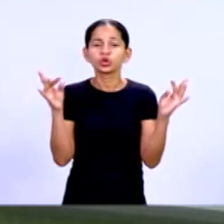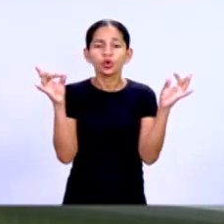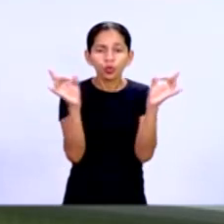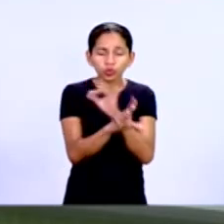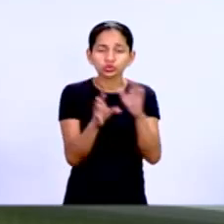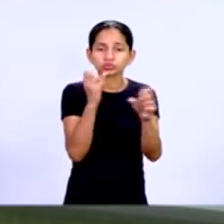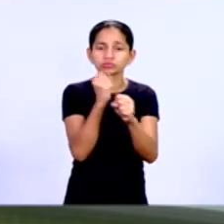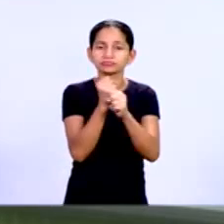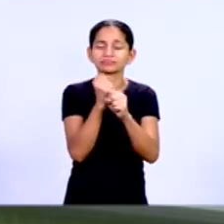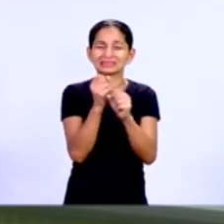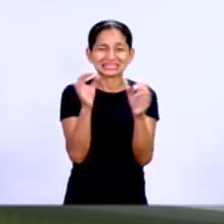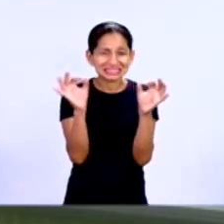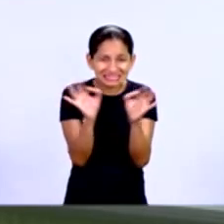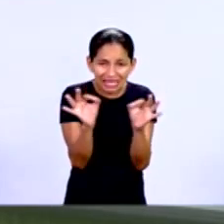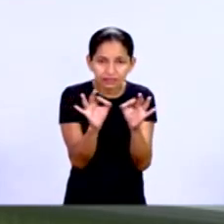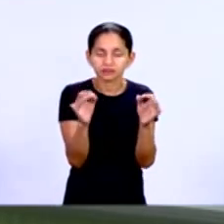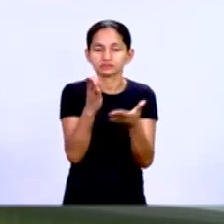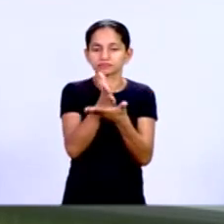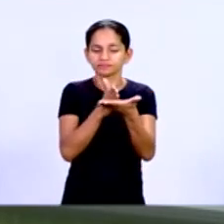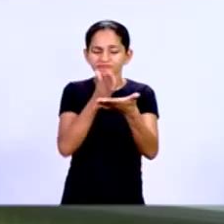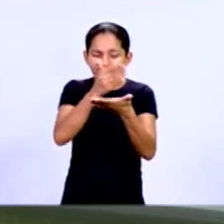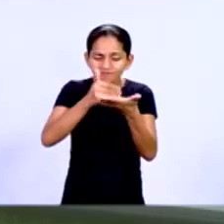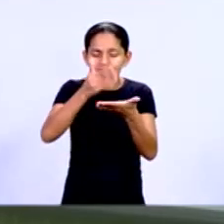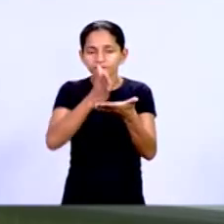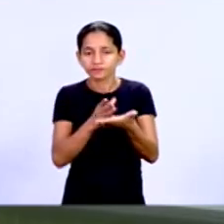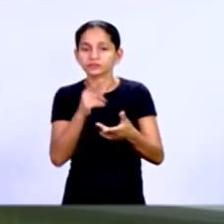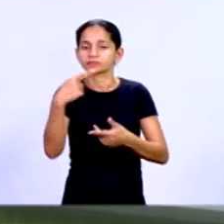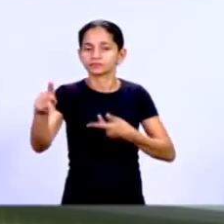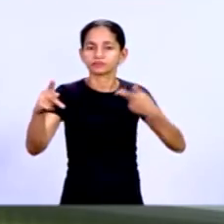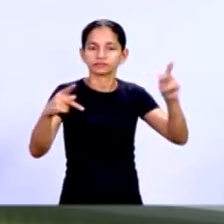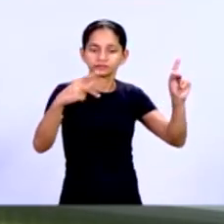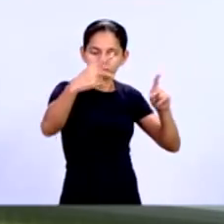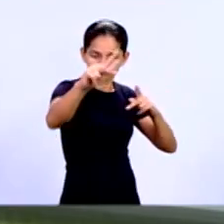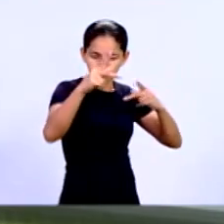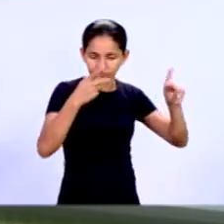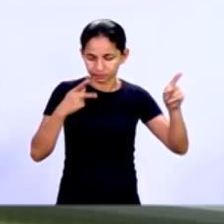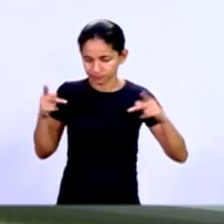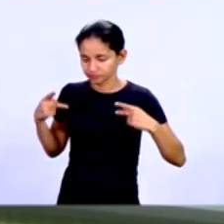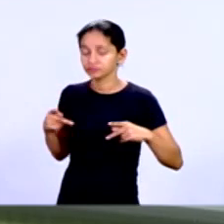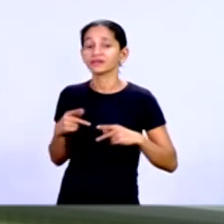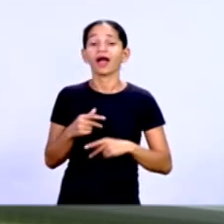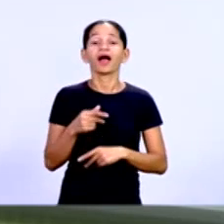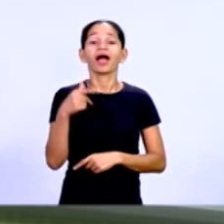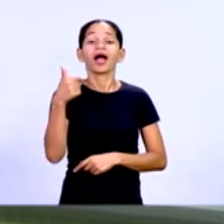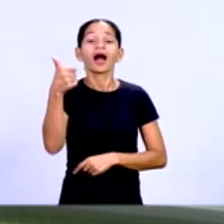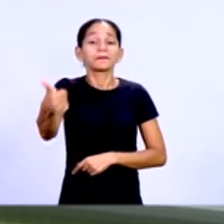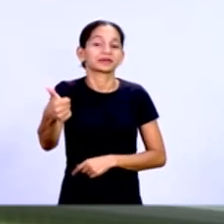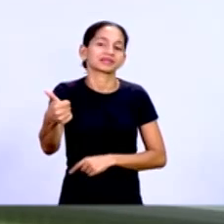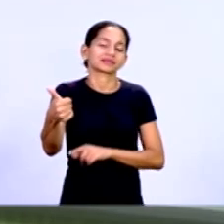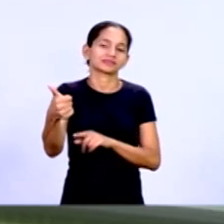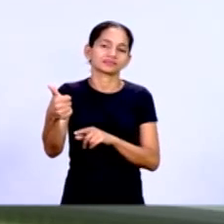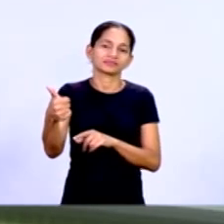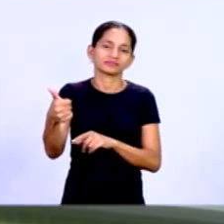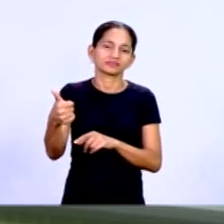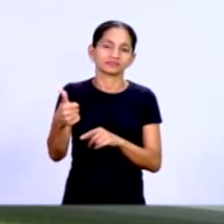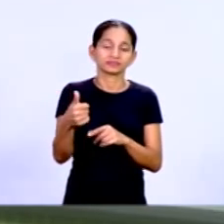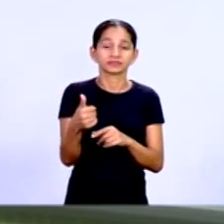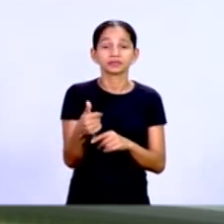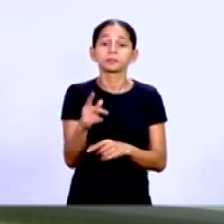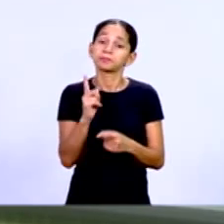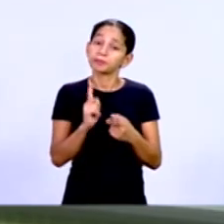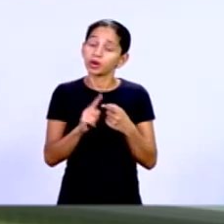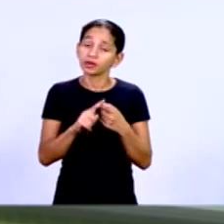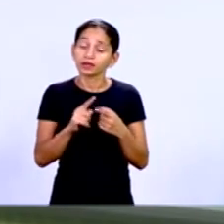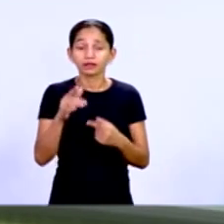tem preferência de recebimento do capital investido diante dos acionistas ordinários. Porque em